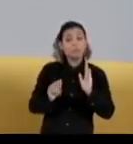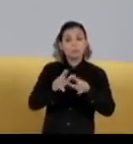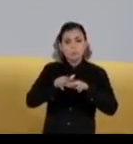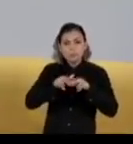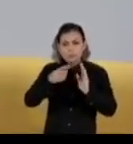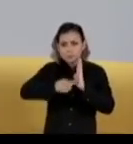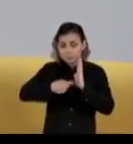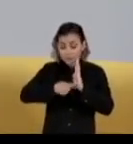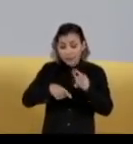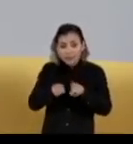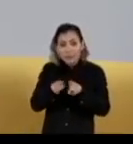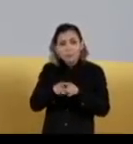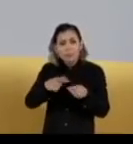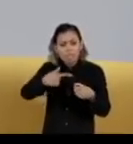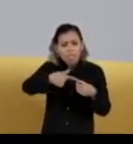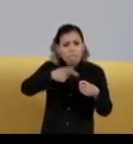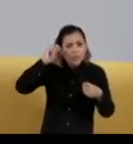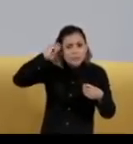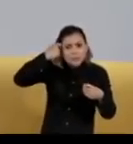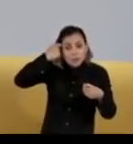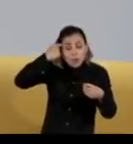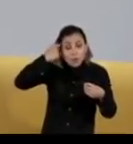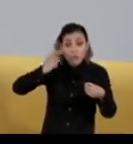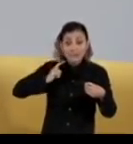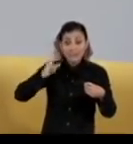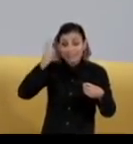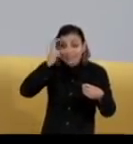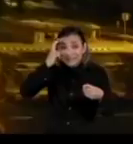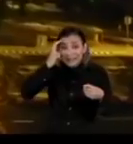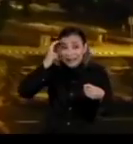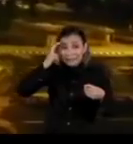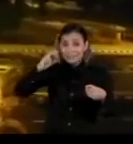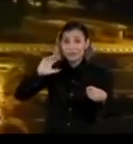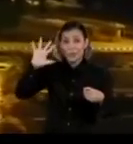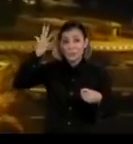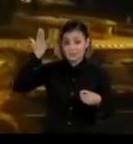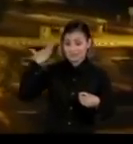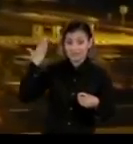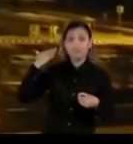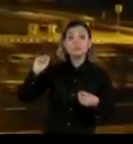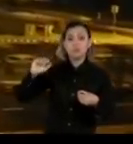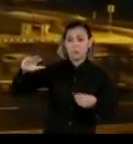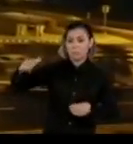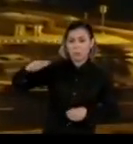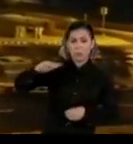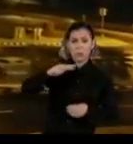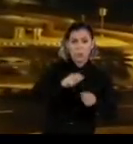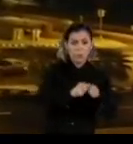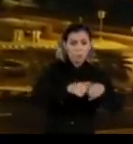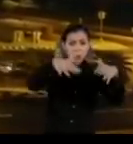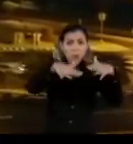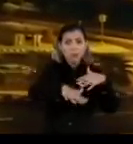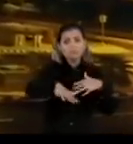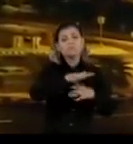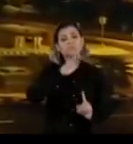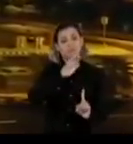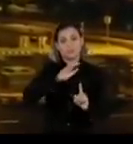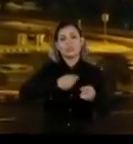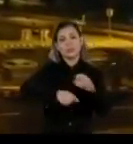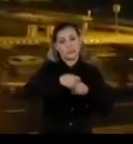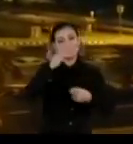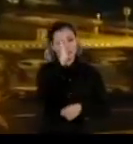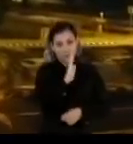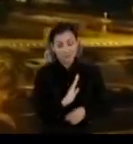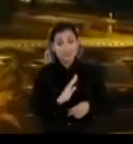do petróleo. Como o ataque à maior refinaria do mundo na Arábia Saudita provoca impactos na economia brasileira e mexe